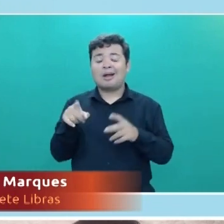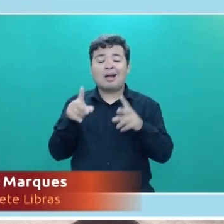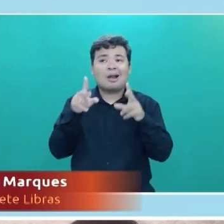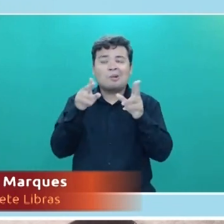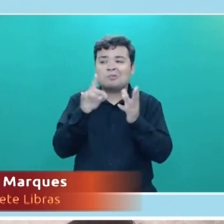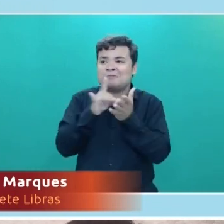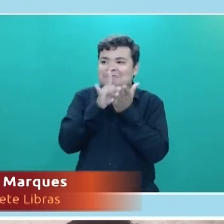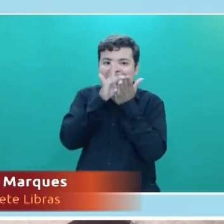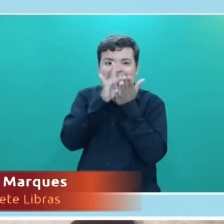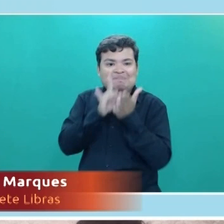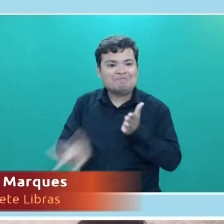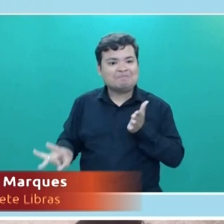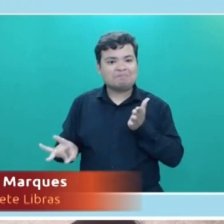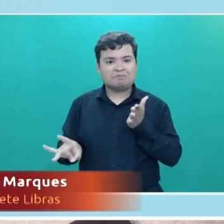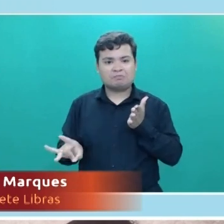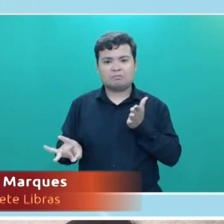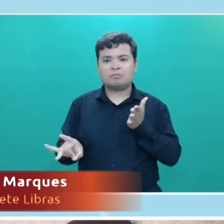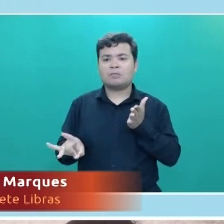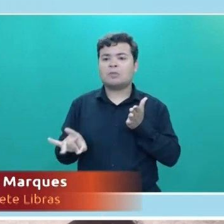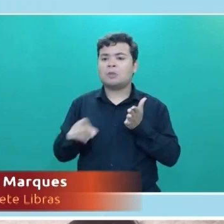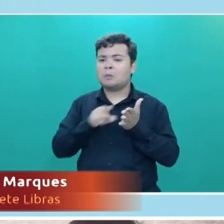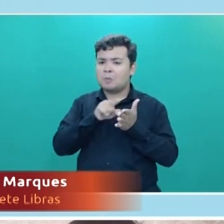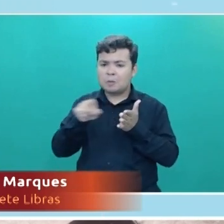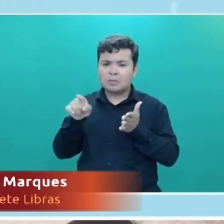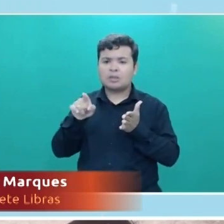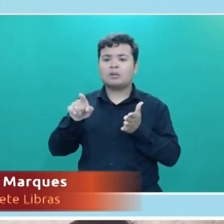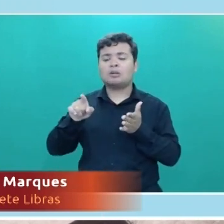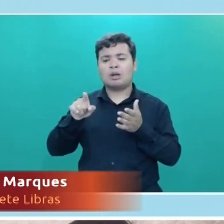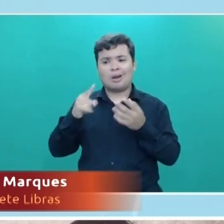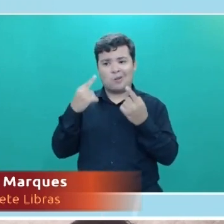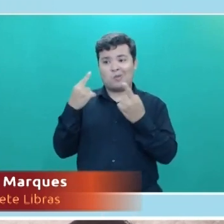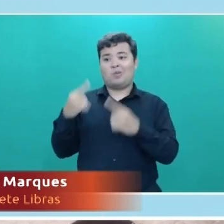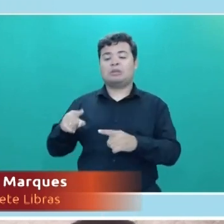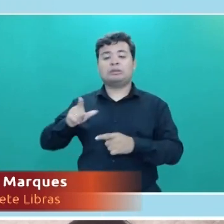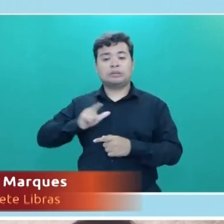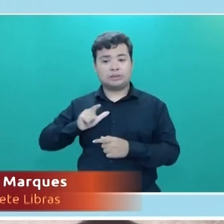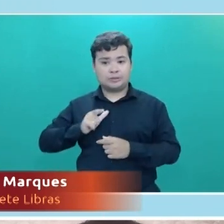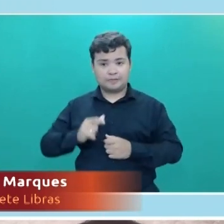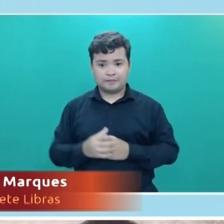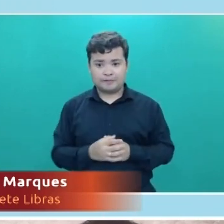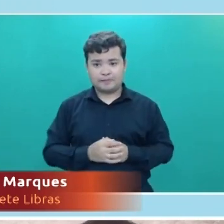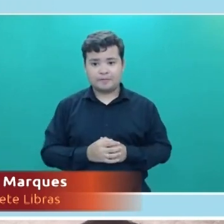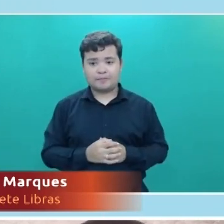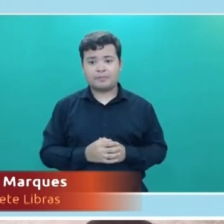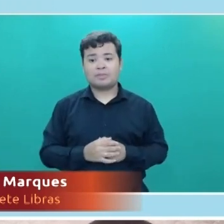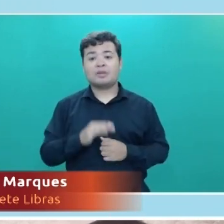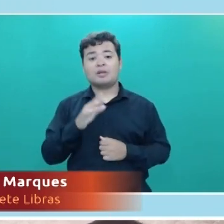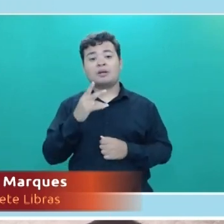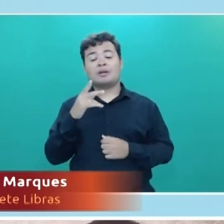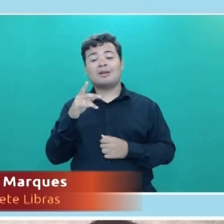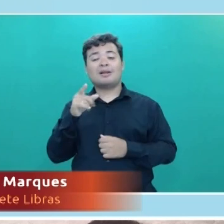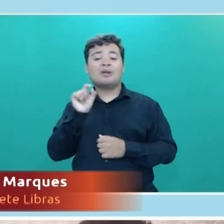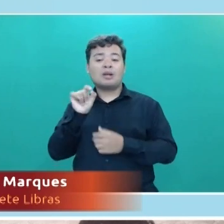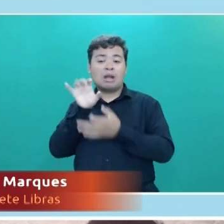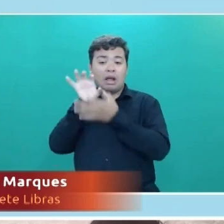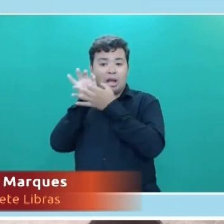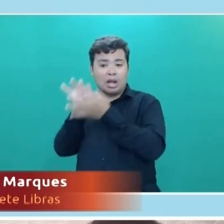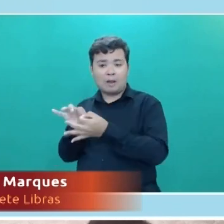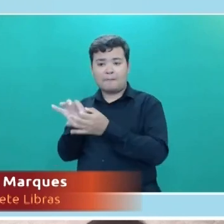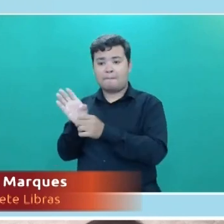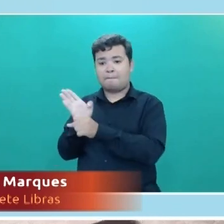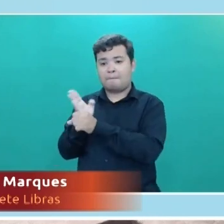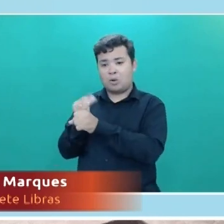os homens a serem evitados e eles vão contra isso. Eles localizam na biologia e aí eles falam, bom, eu não nasci com